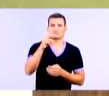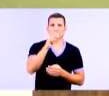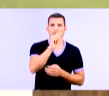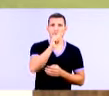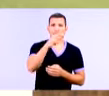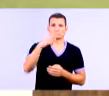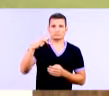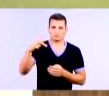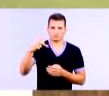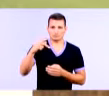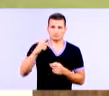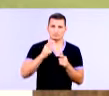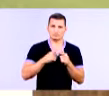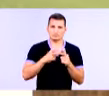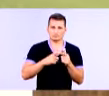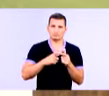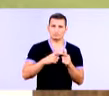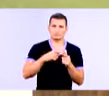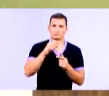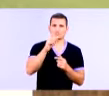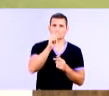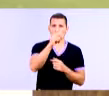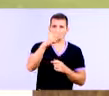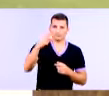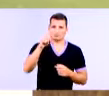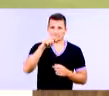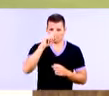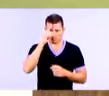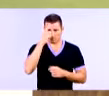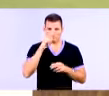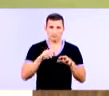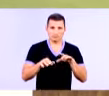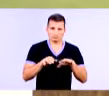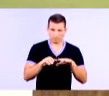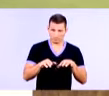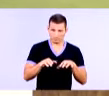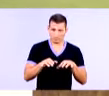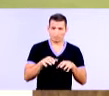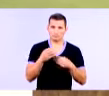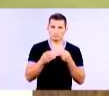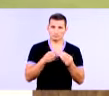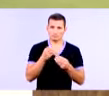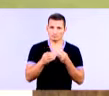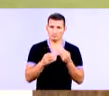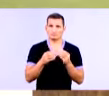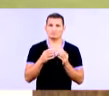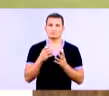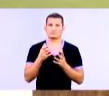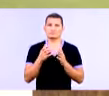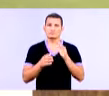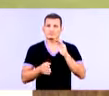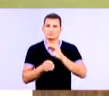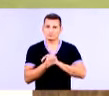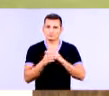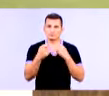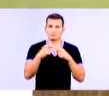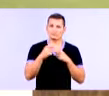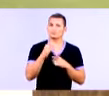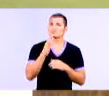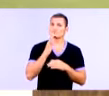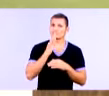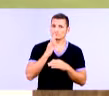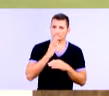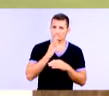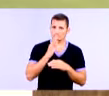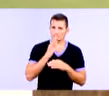criada de uma maneira bem enxuta e a utilização da estrutura de entrada precisa desse conhecimento a mais. Por isso que se